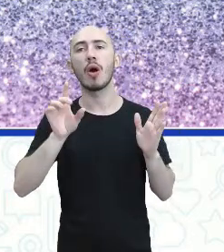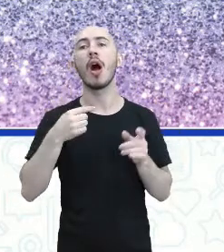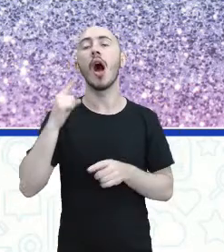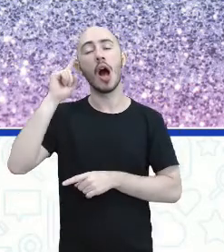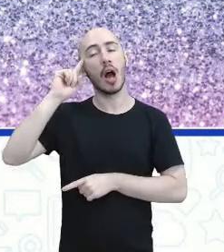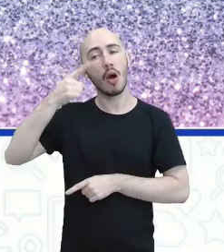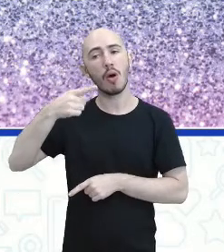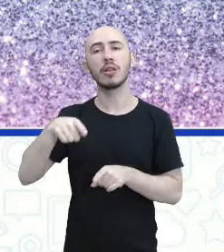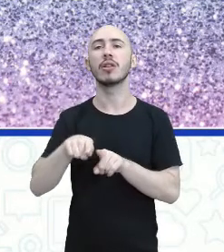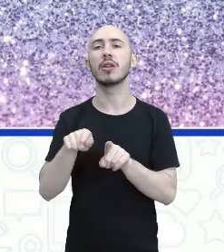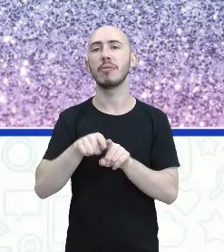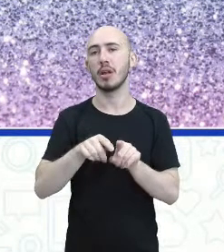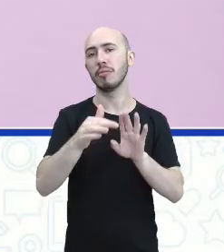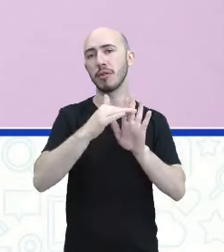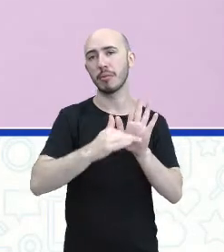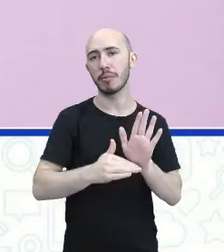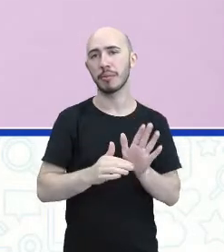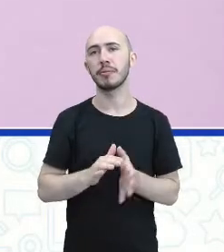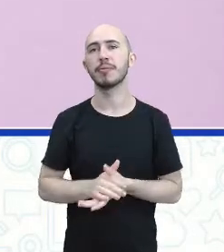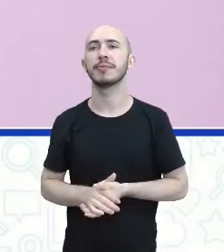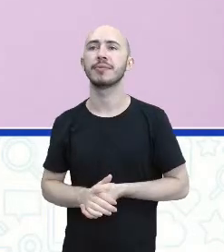estão estruturadas.